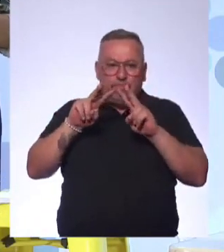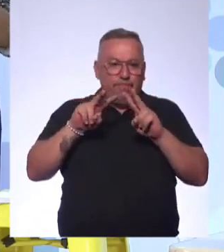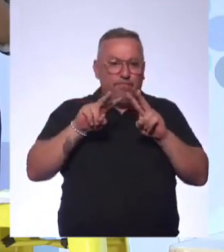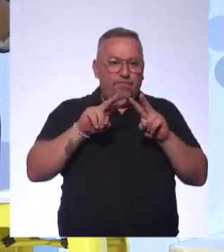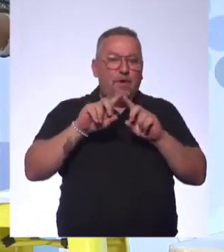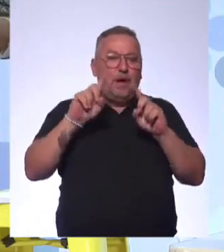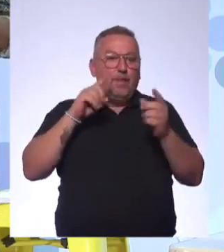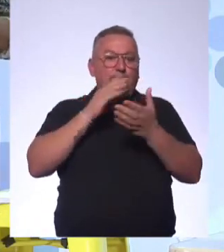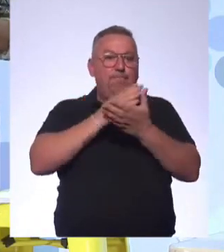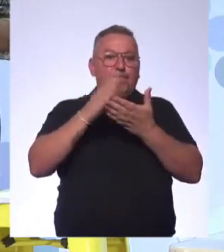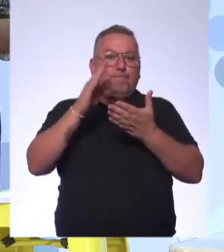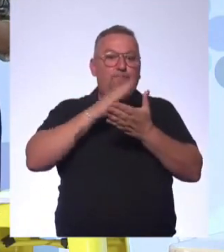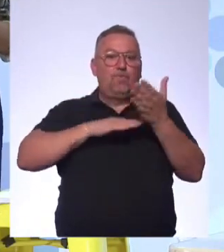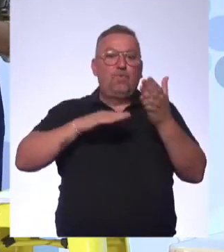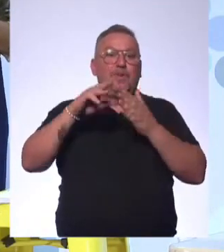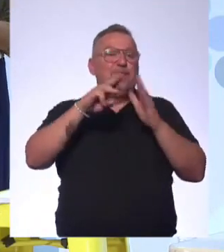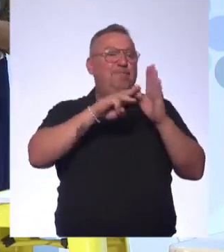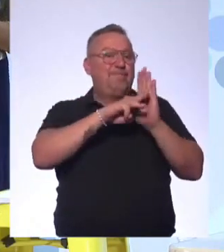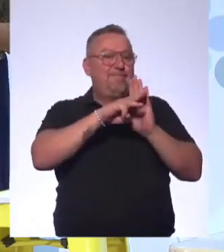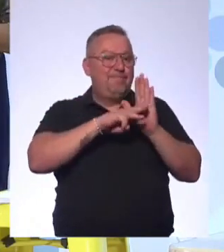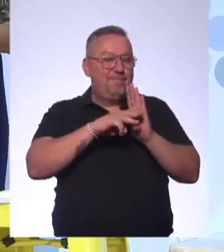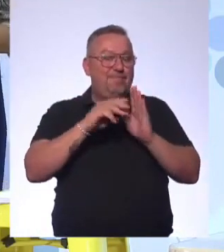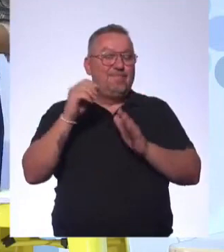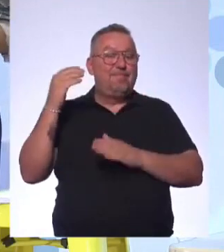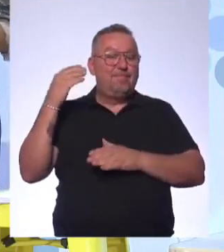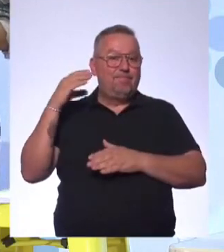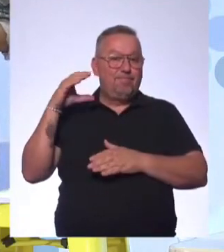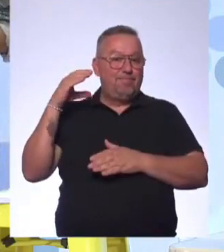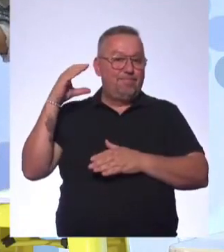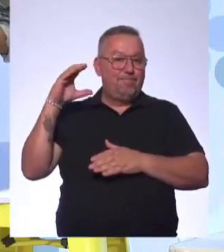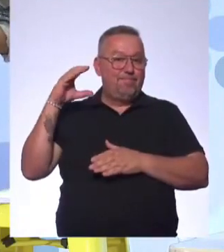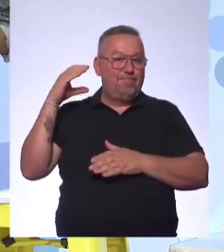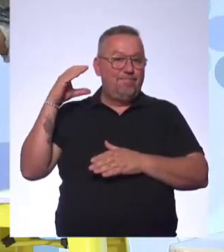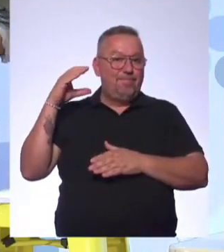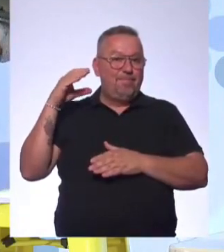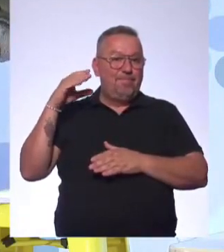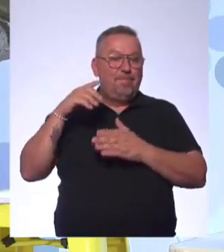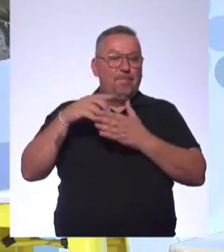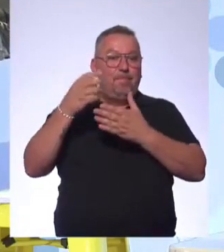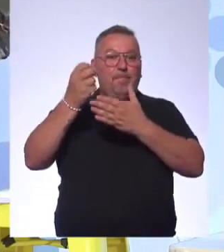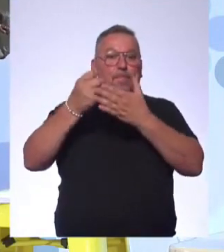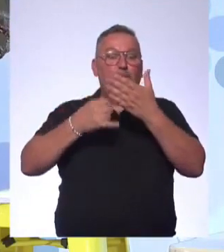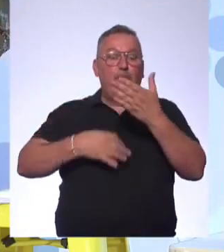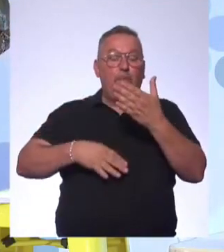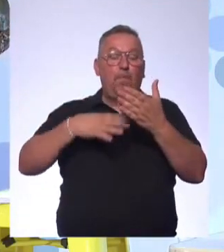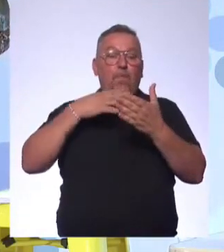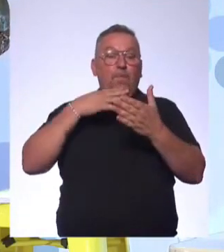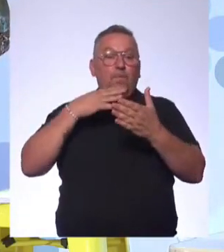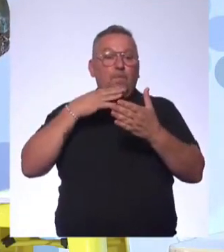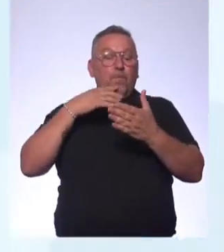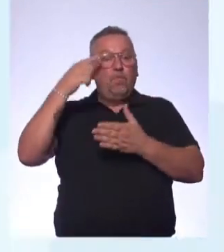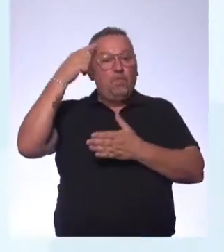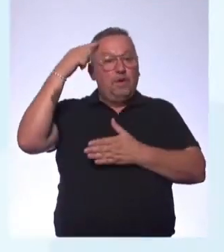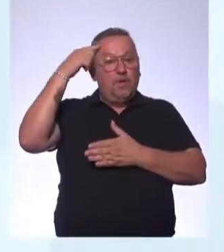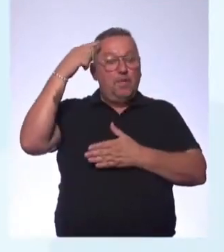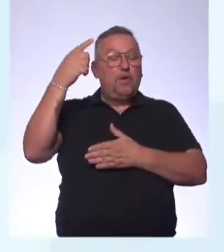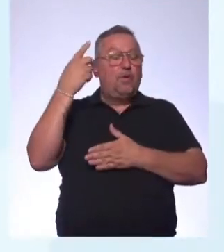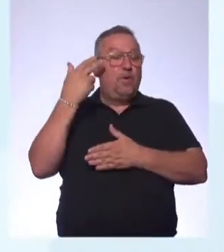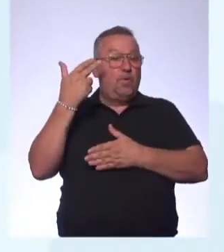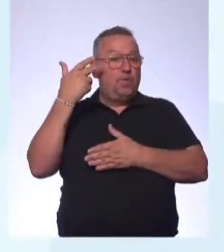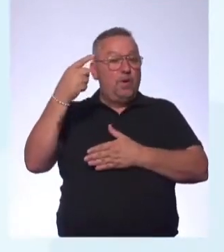partida para toda a metodologia científica. Distinguir o conhecimento do senso comum do